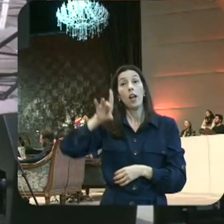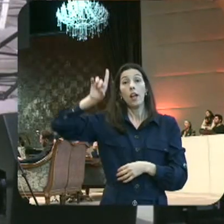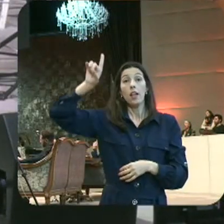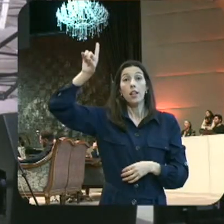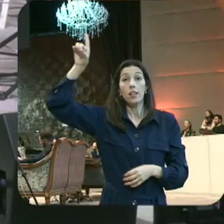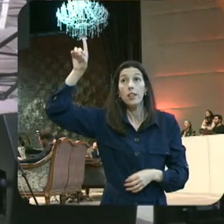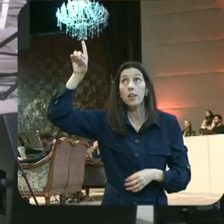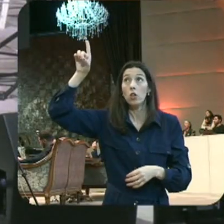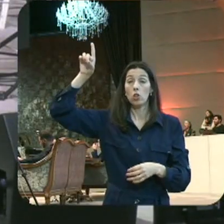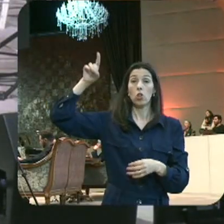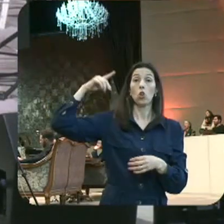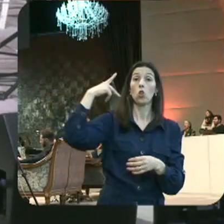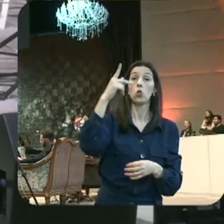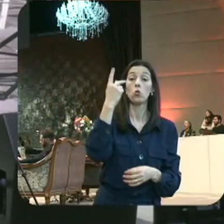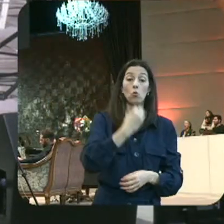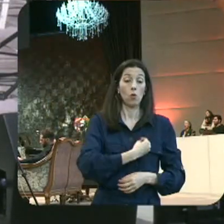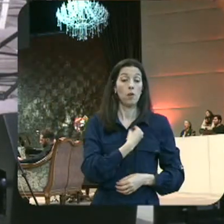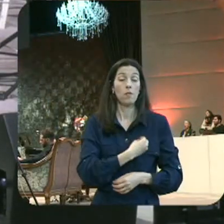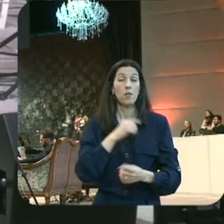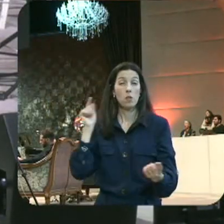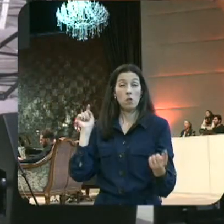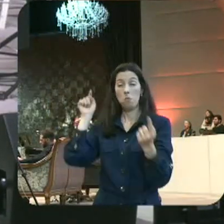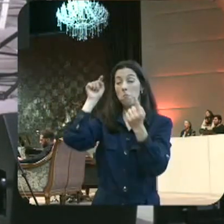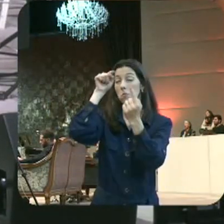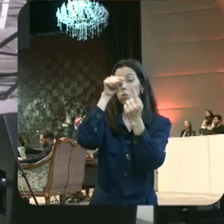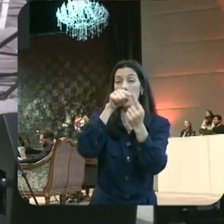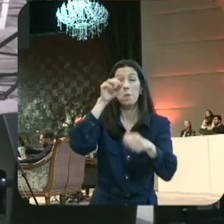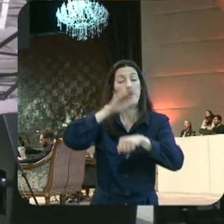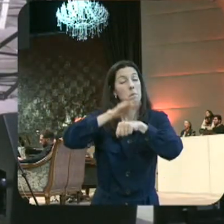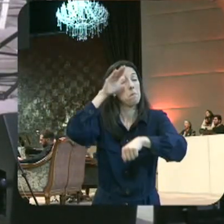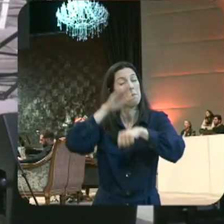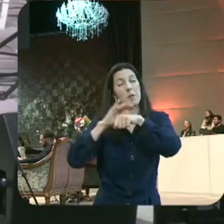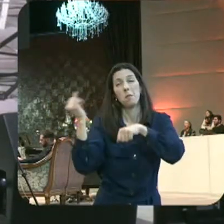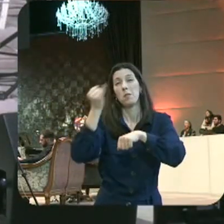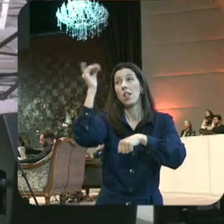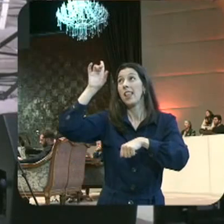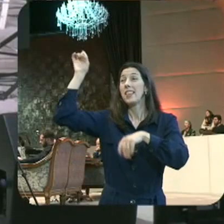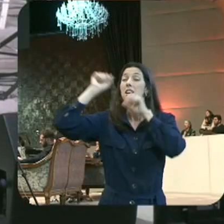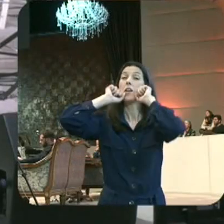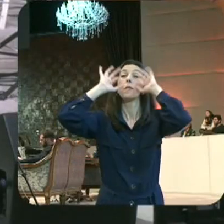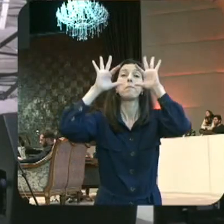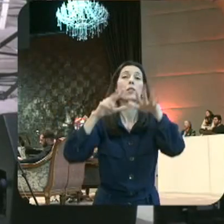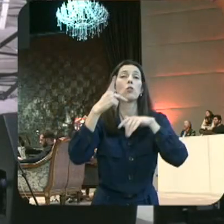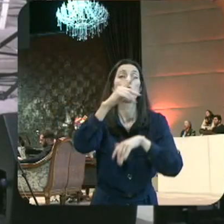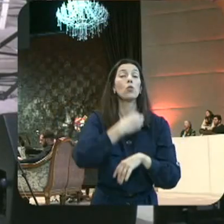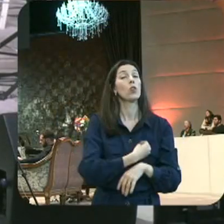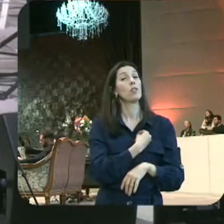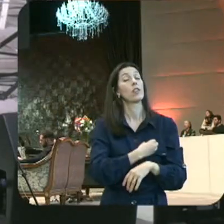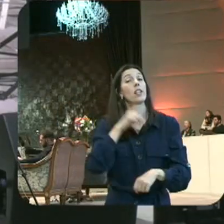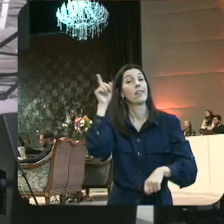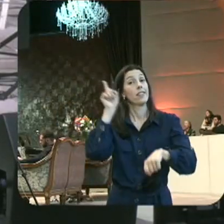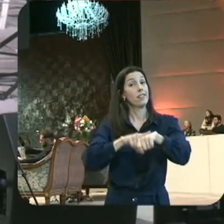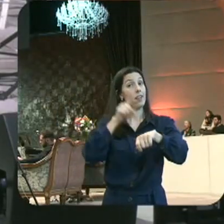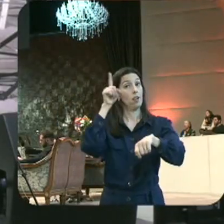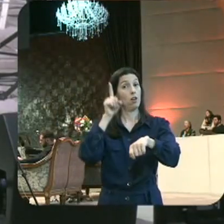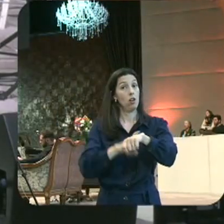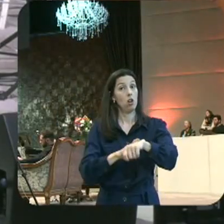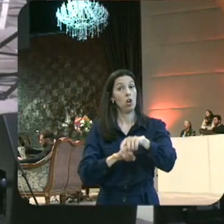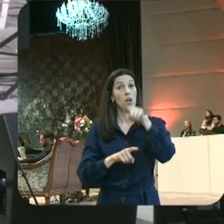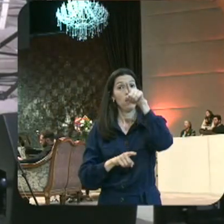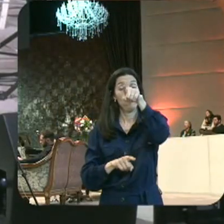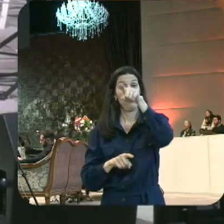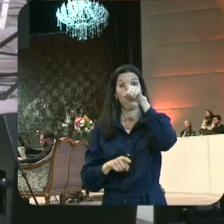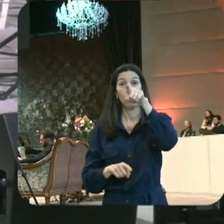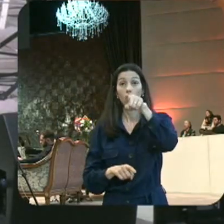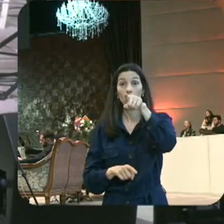um propósito e uma missão, e essa missão é bênção de Deus na tua vida. E quando você